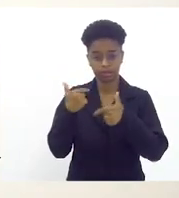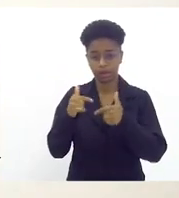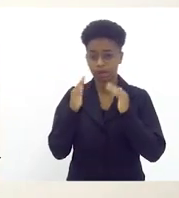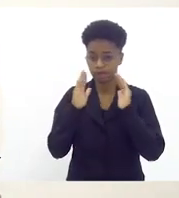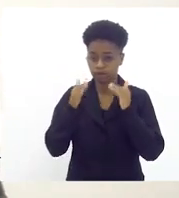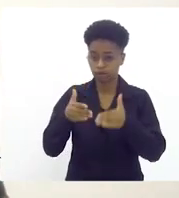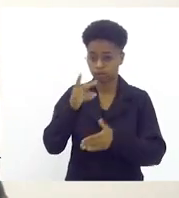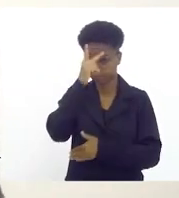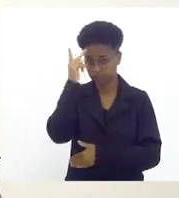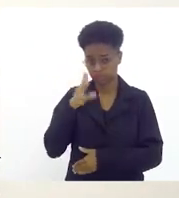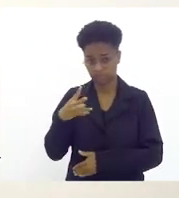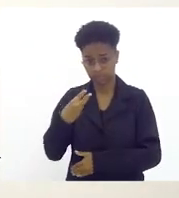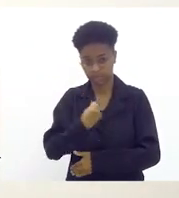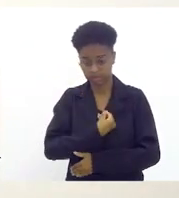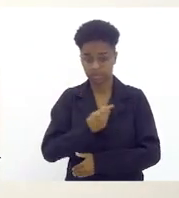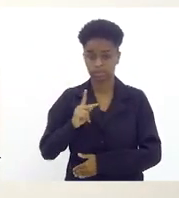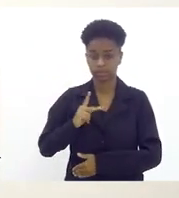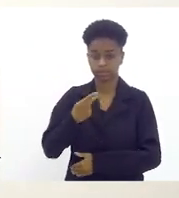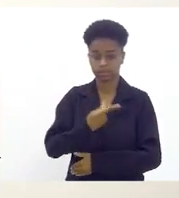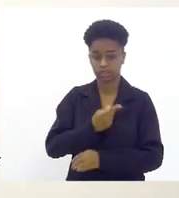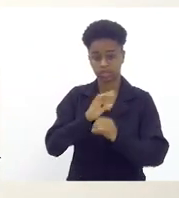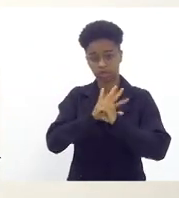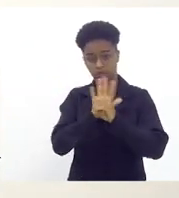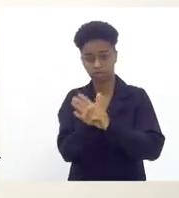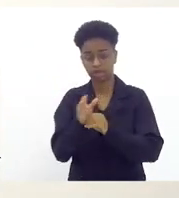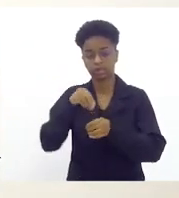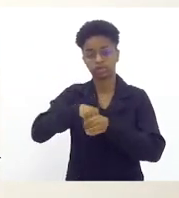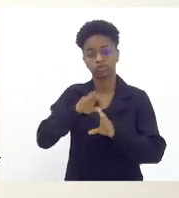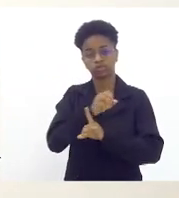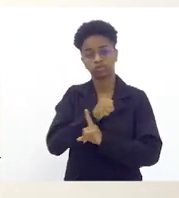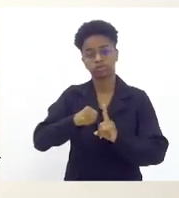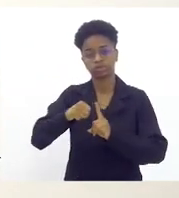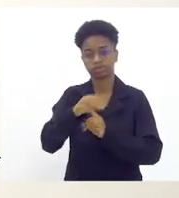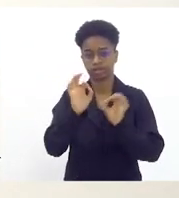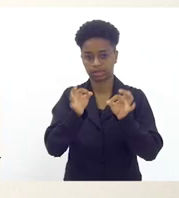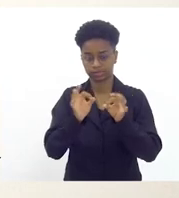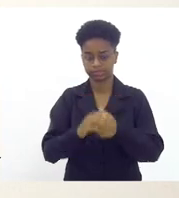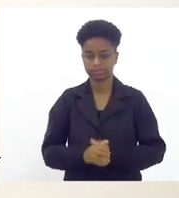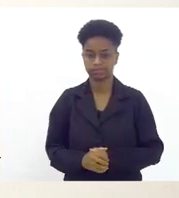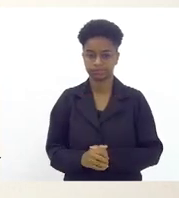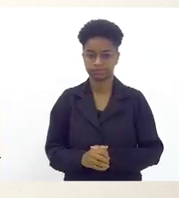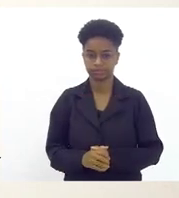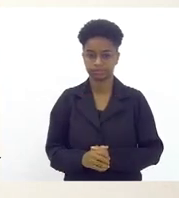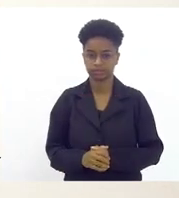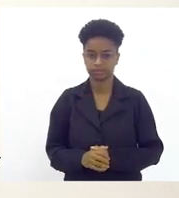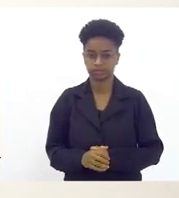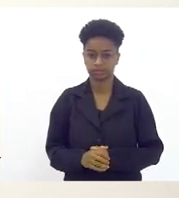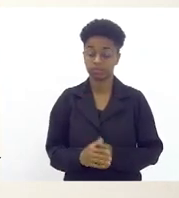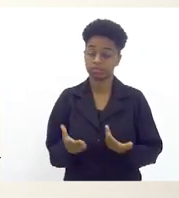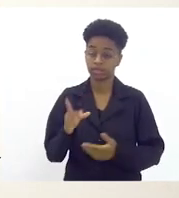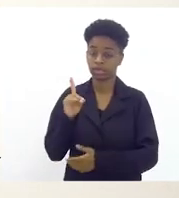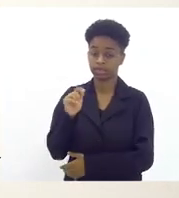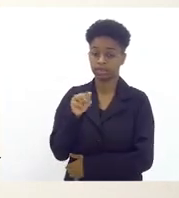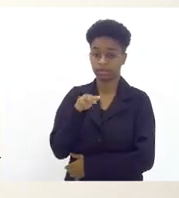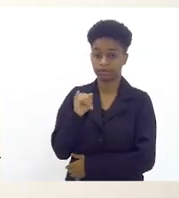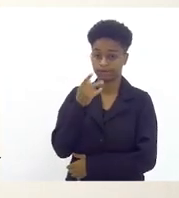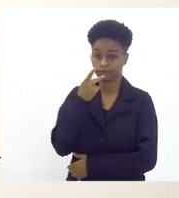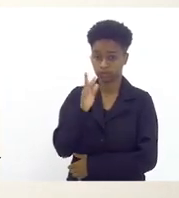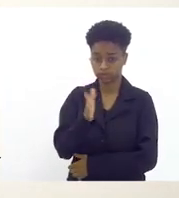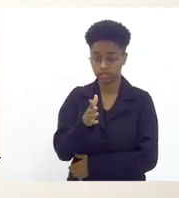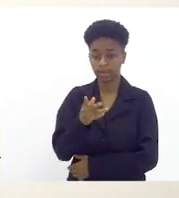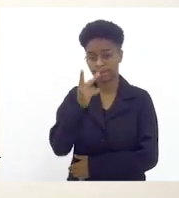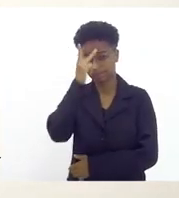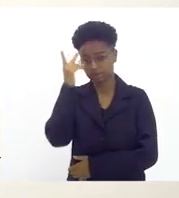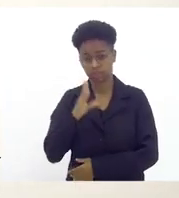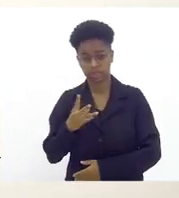trans, travestis e não binárias na nossa sociedade, né? Eu, como foi dito pela Dani, muitas pessoas trans,